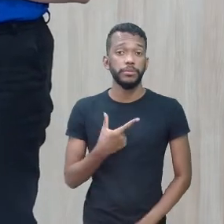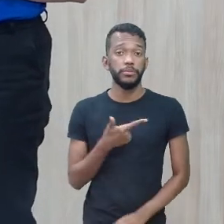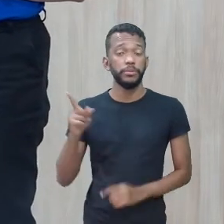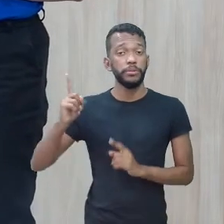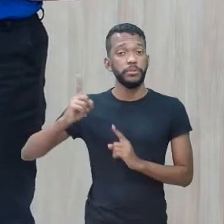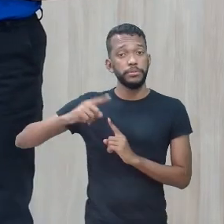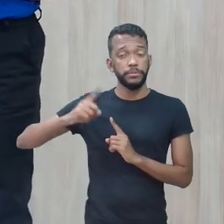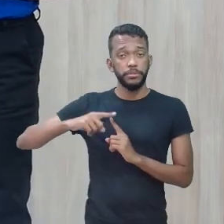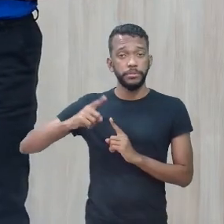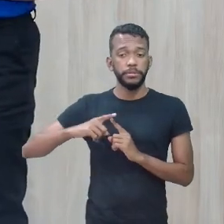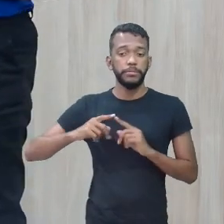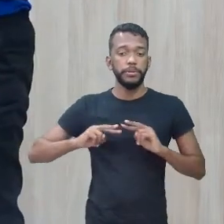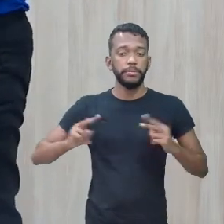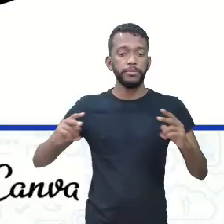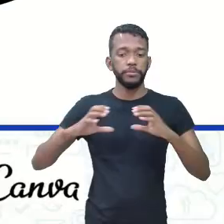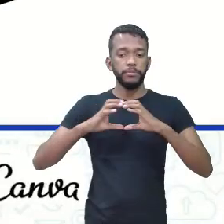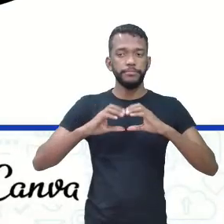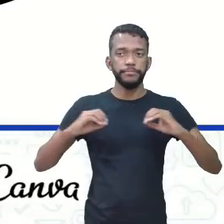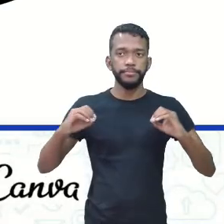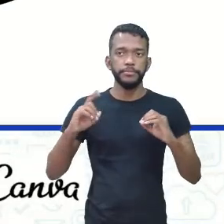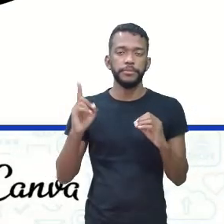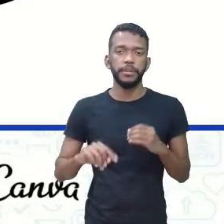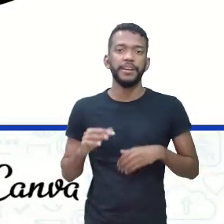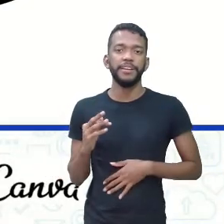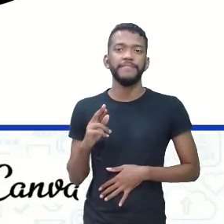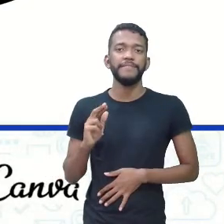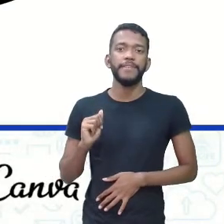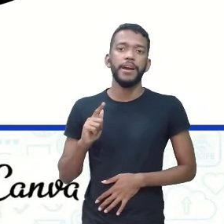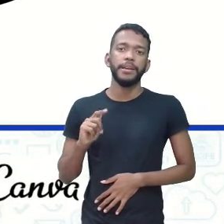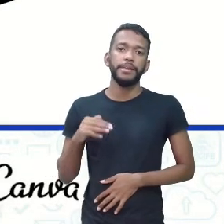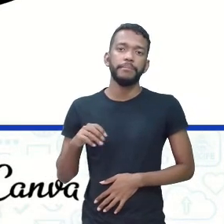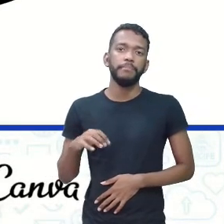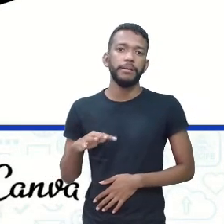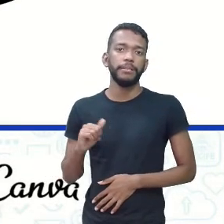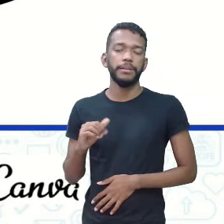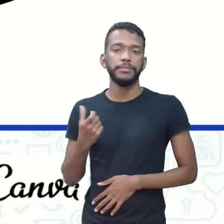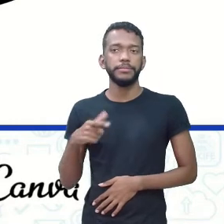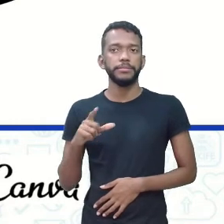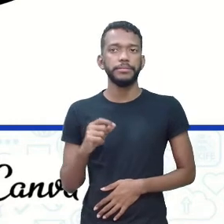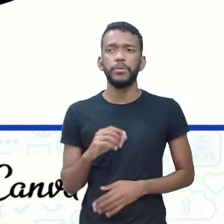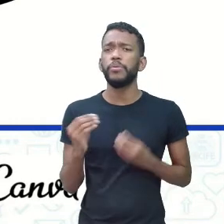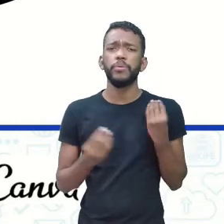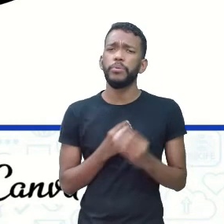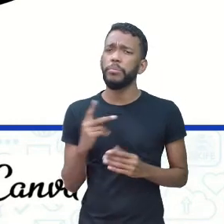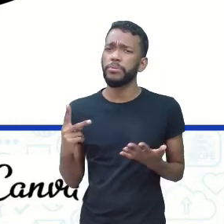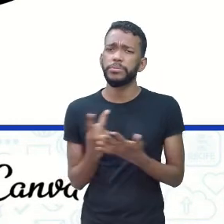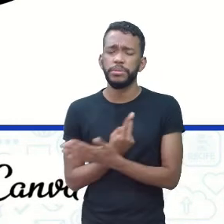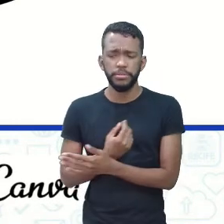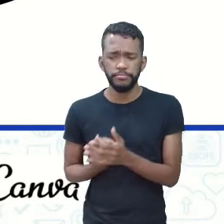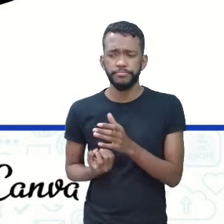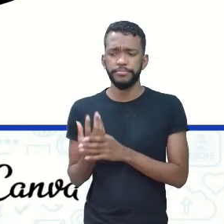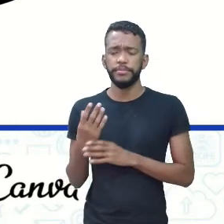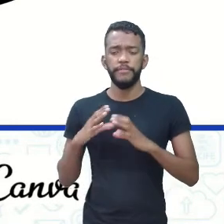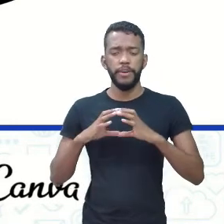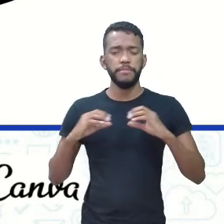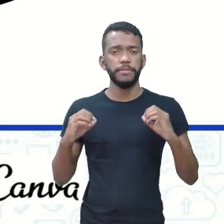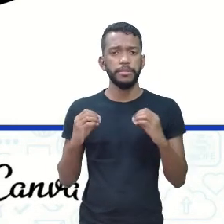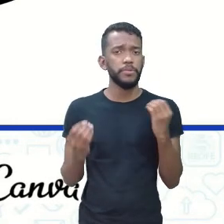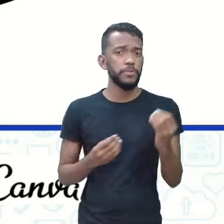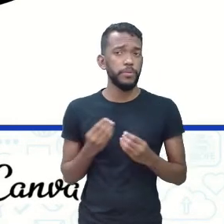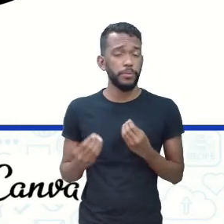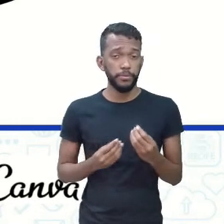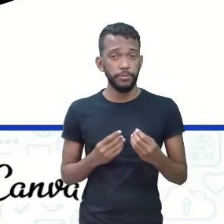reprodução assexuada, a fragmentação. Então, como acontece a fragmentação? O organismo